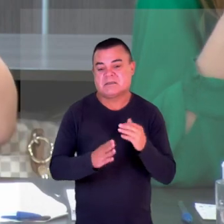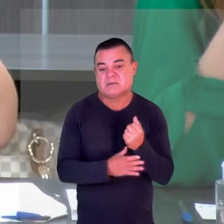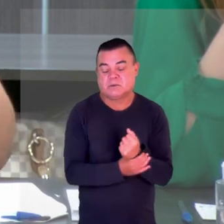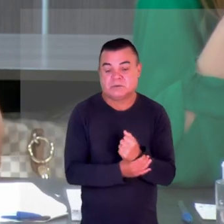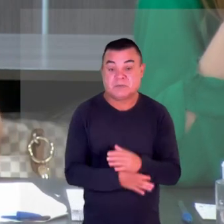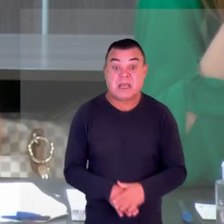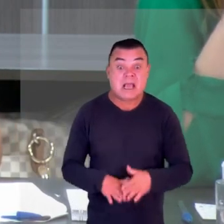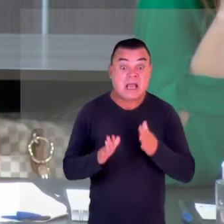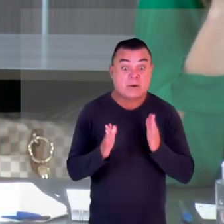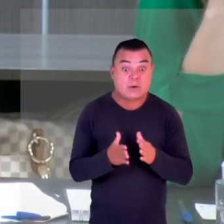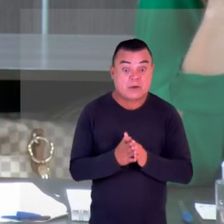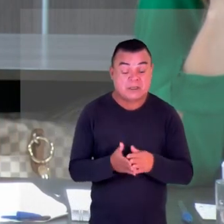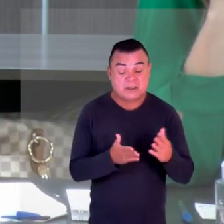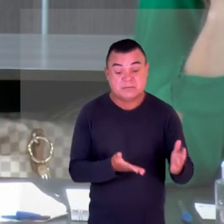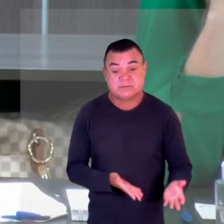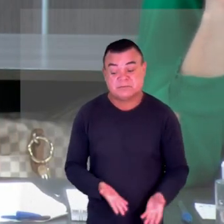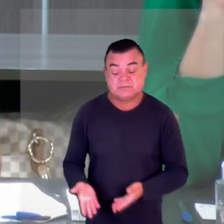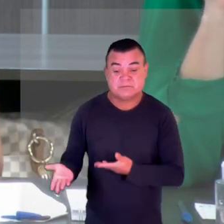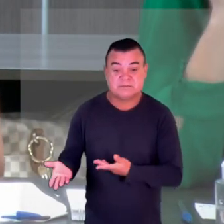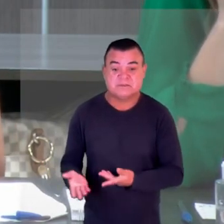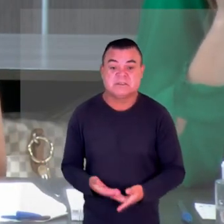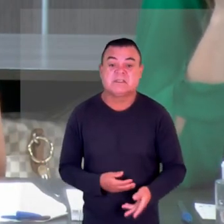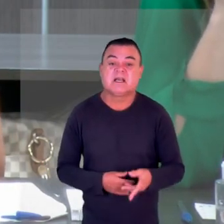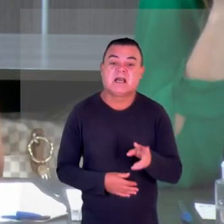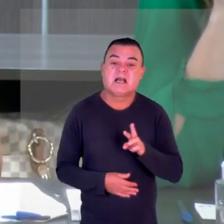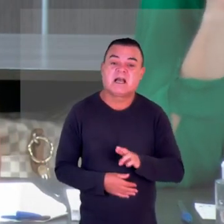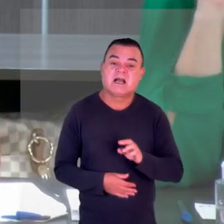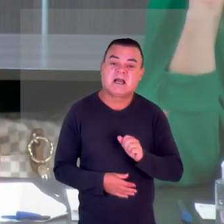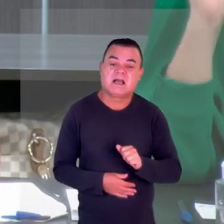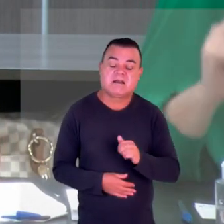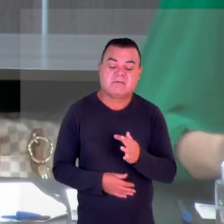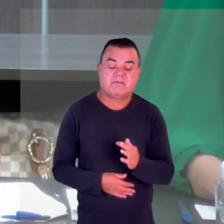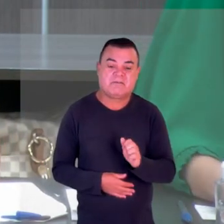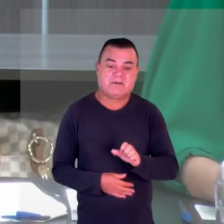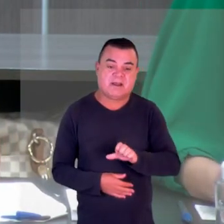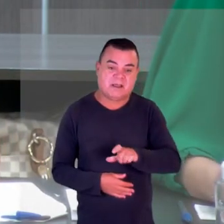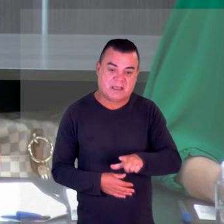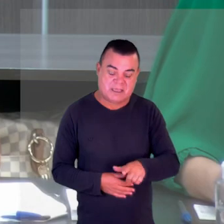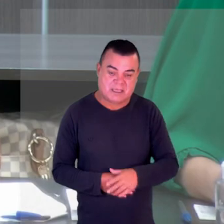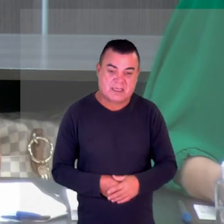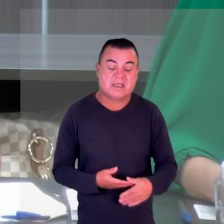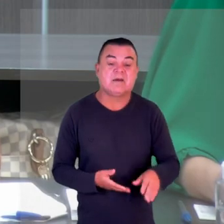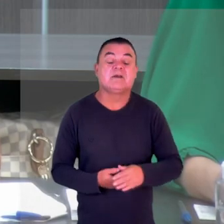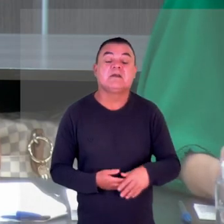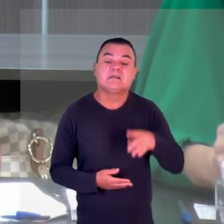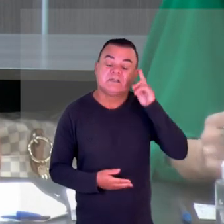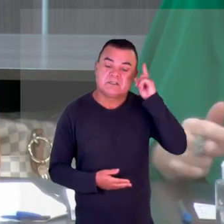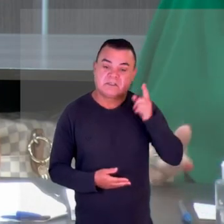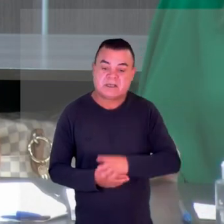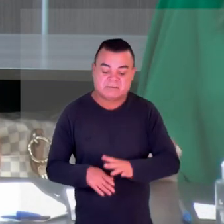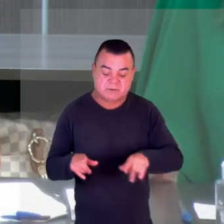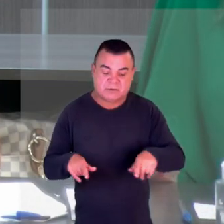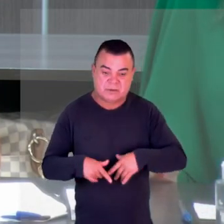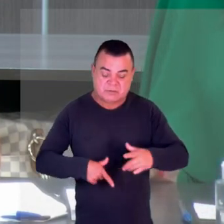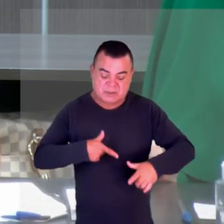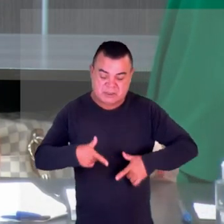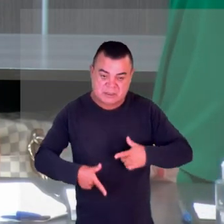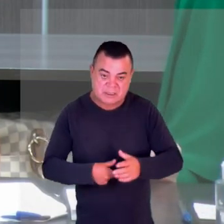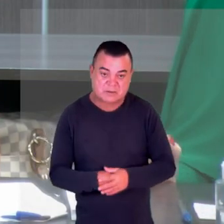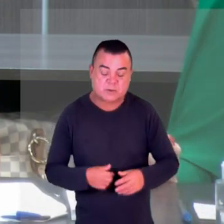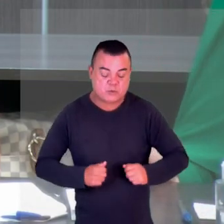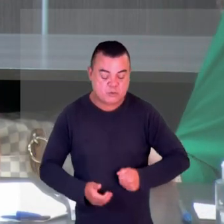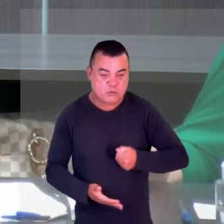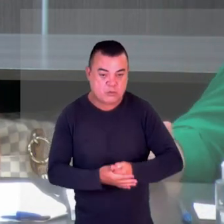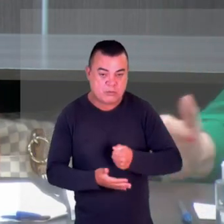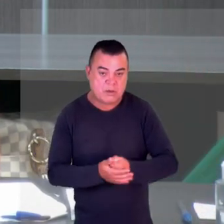agora pro Rafael Rio rantes e chefe de gabinete da secretaria extraordinária de combate à pobreza e a fome do ministério de